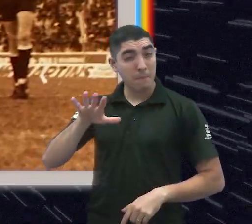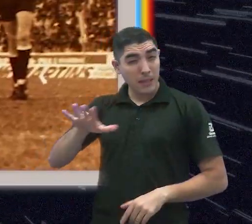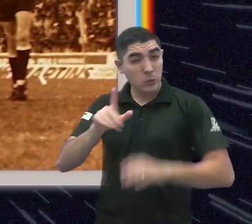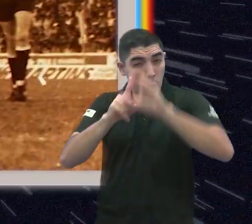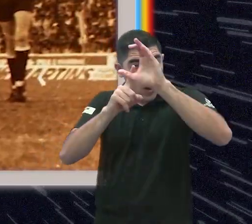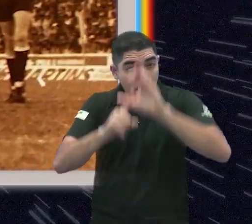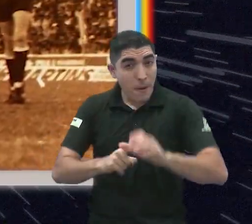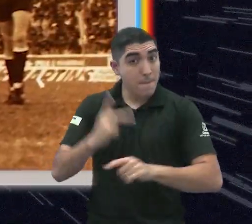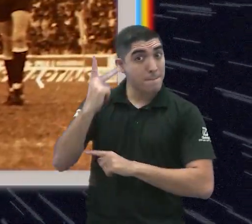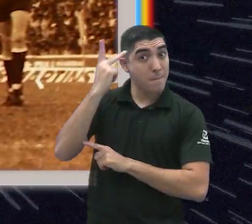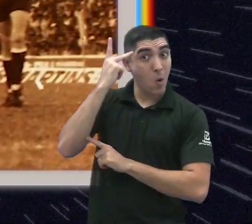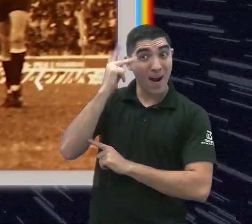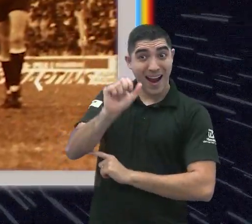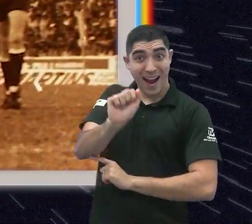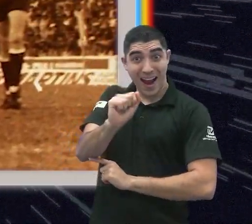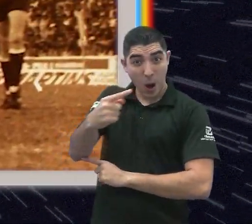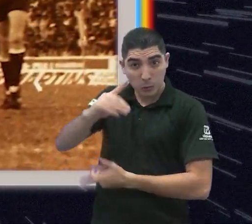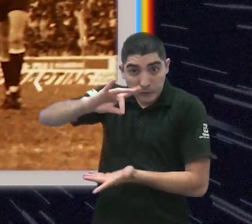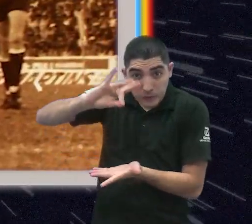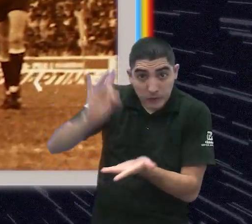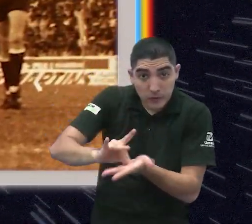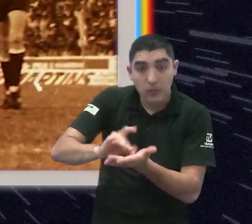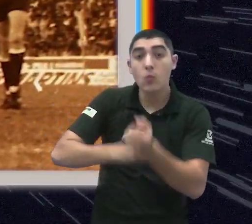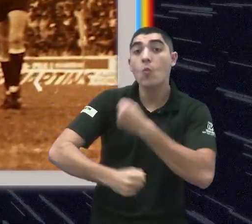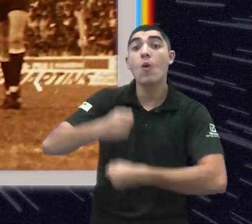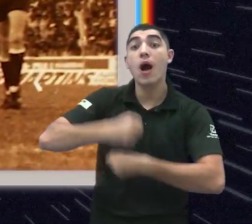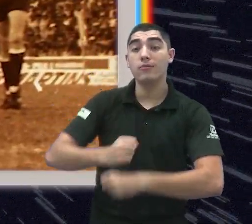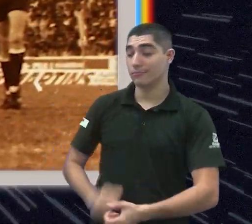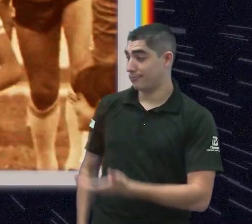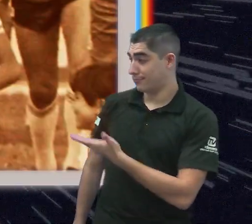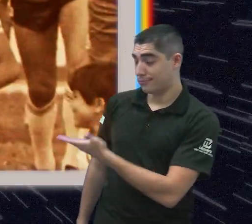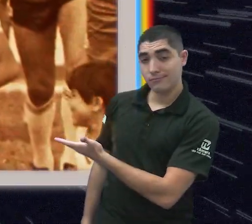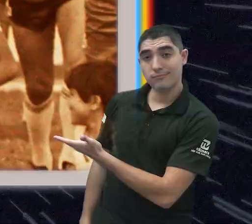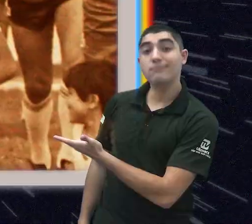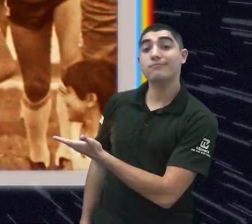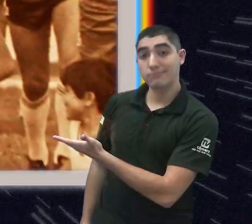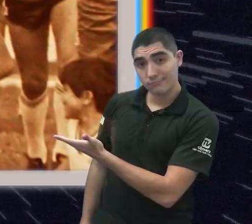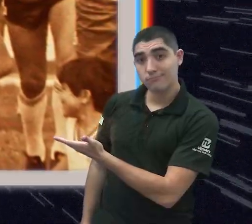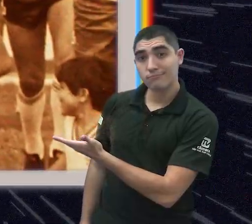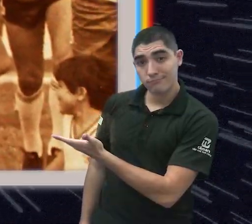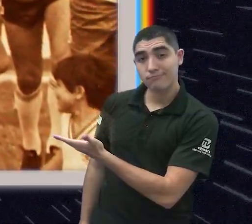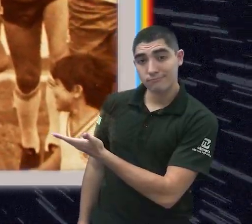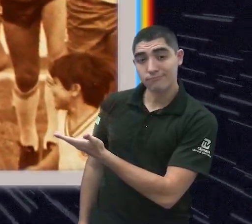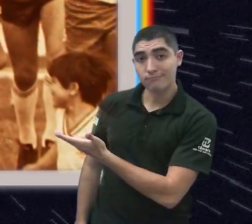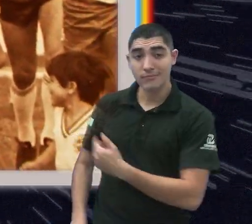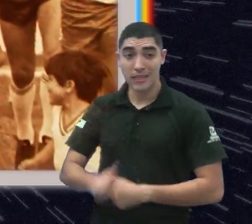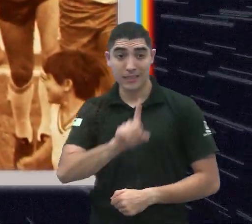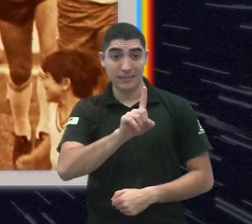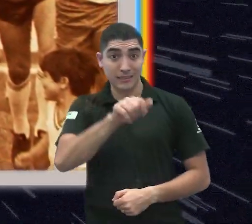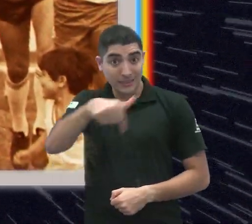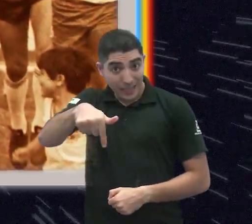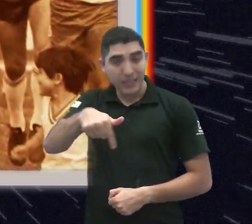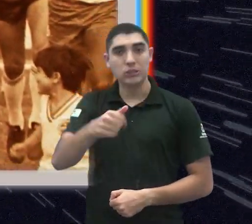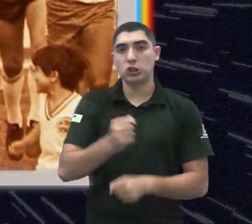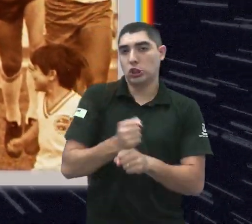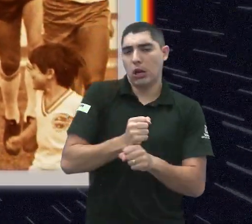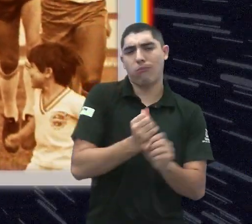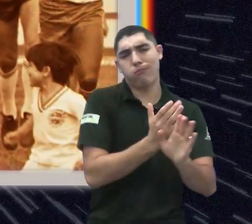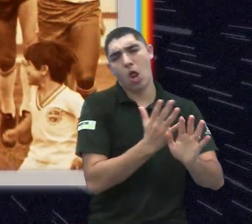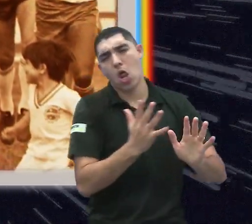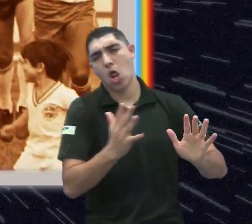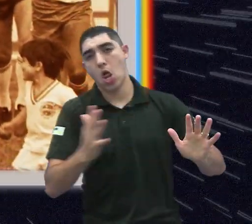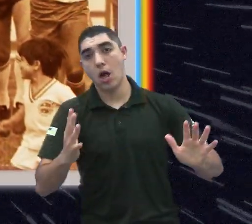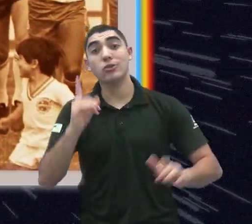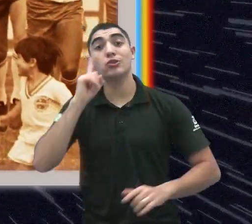na principal divisão do Campeonato Paulista só foi acontecer 17 anos depois. Mais precisamente no